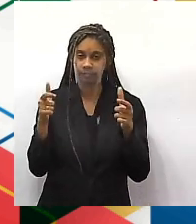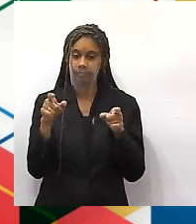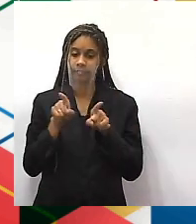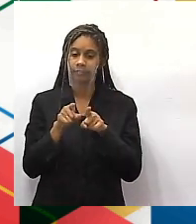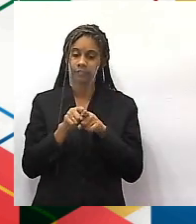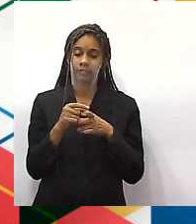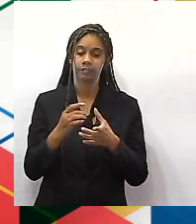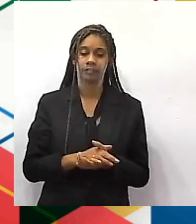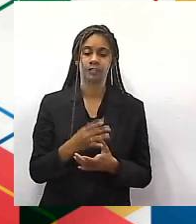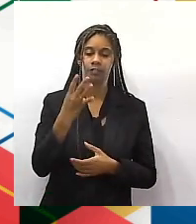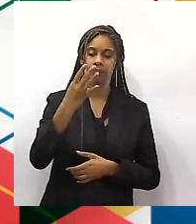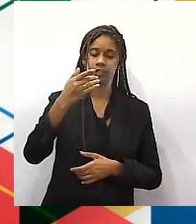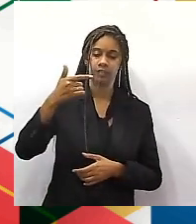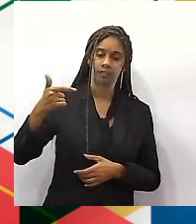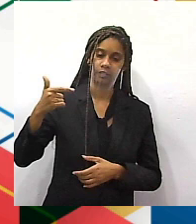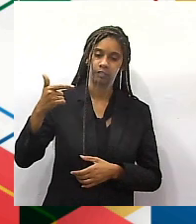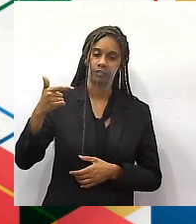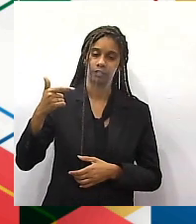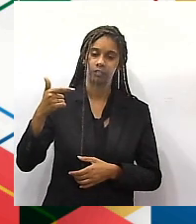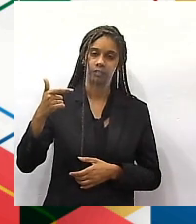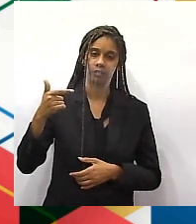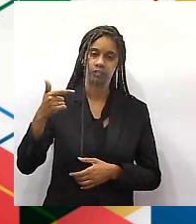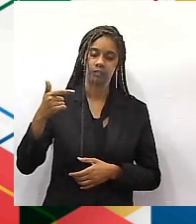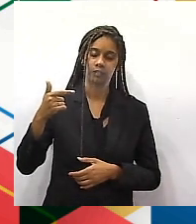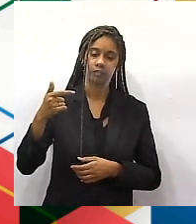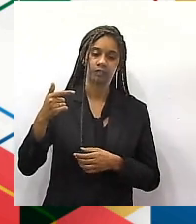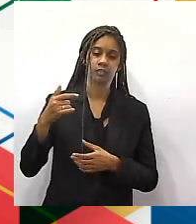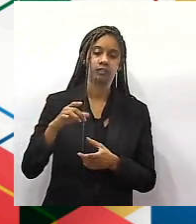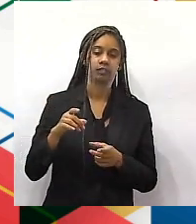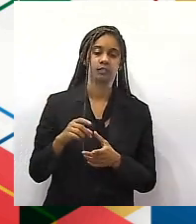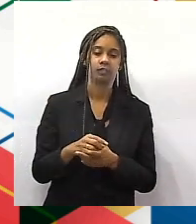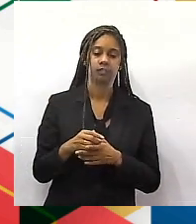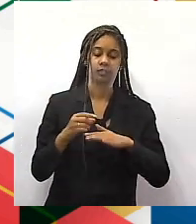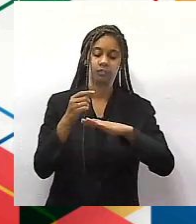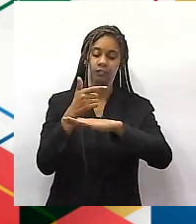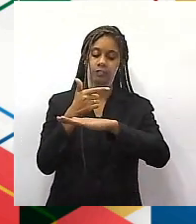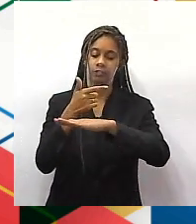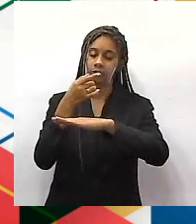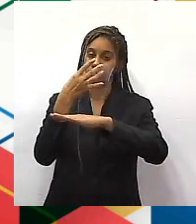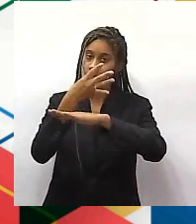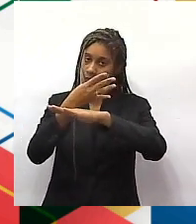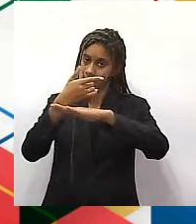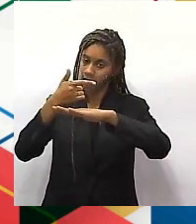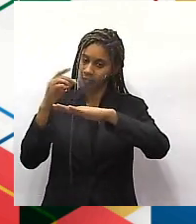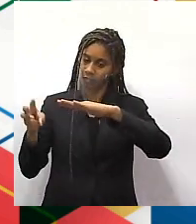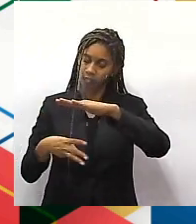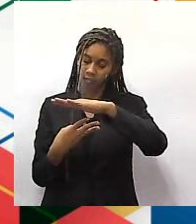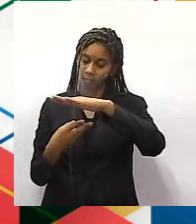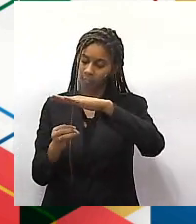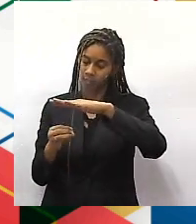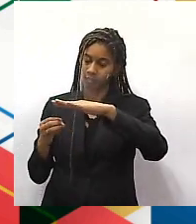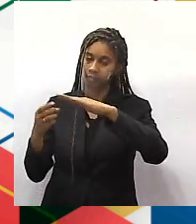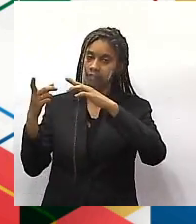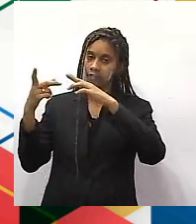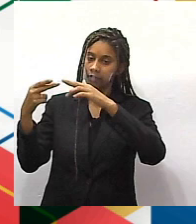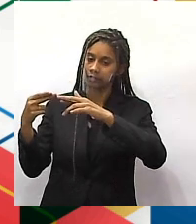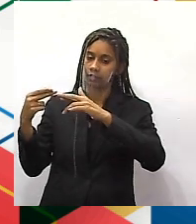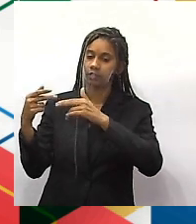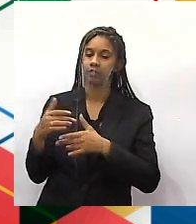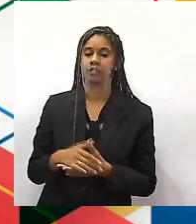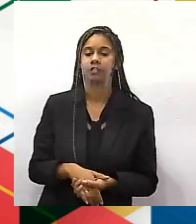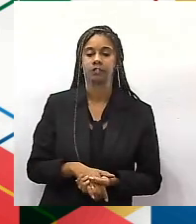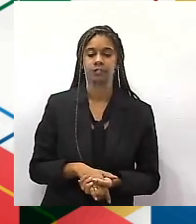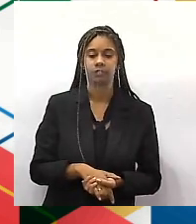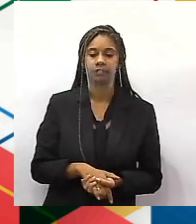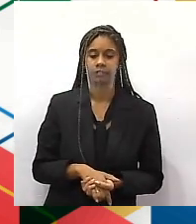o grande, está para o grande, que é 30. Então, 42 está para 30, assim como... Vamos pegar o